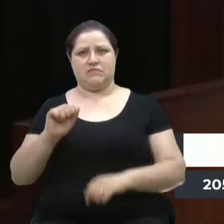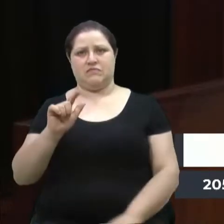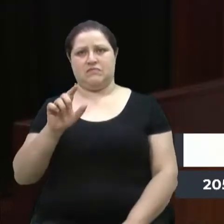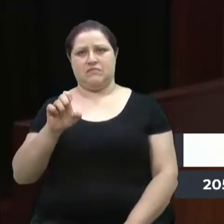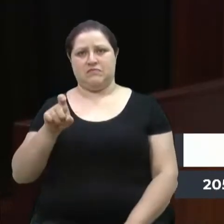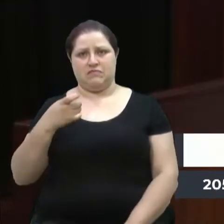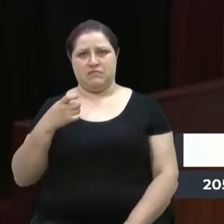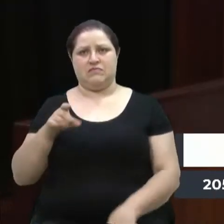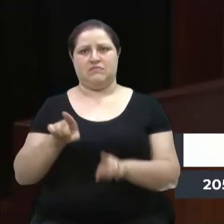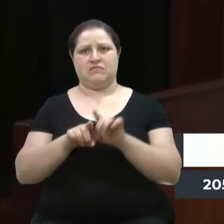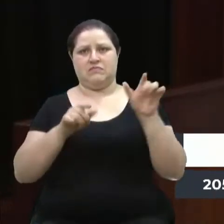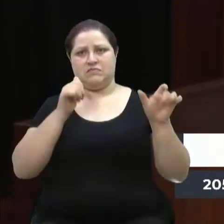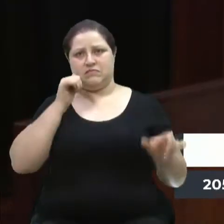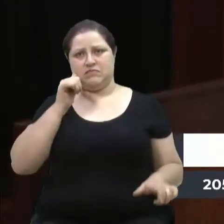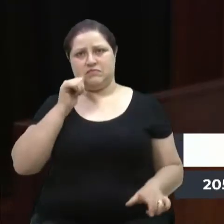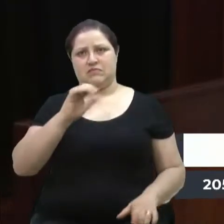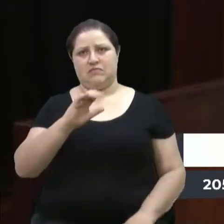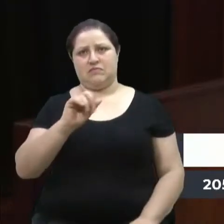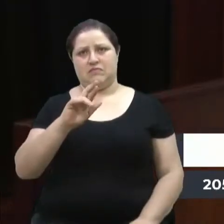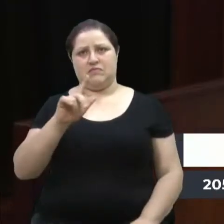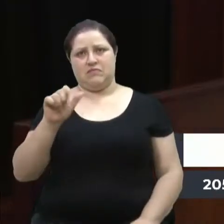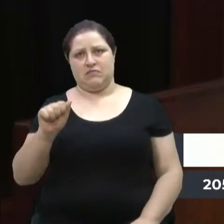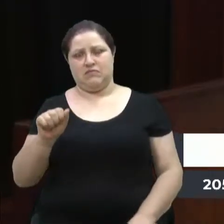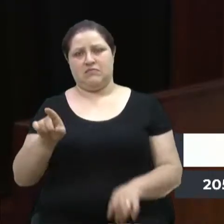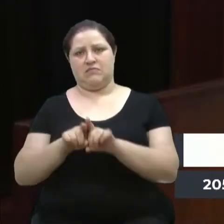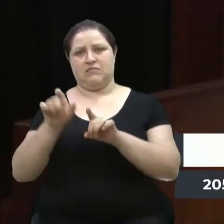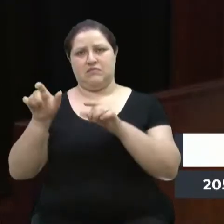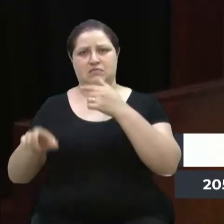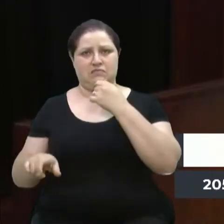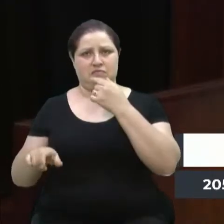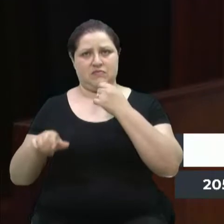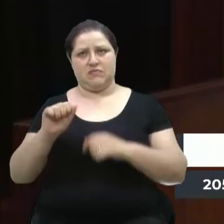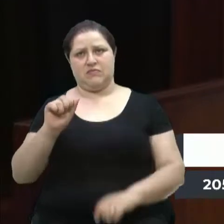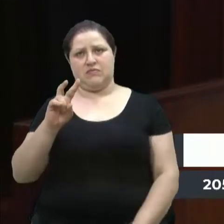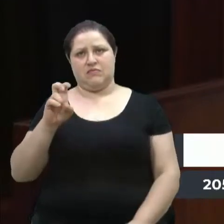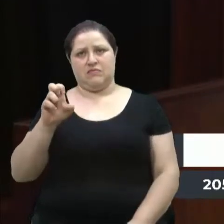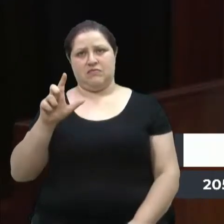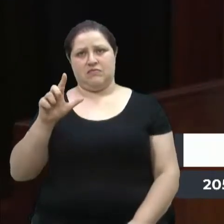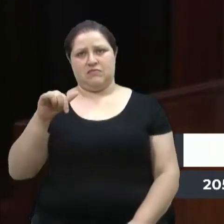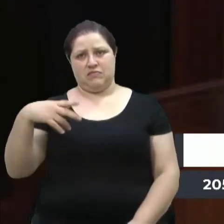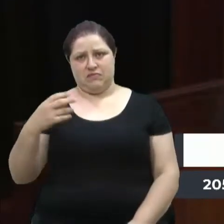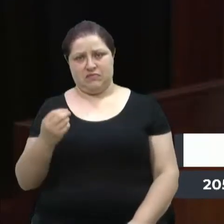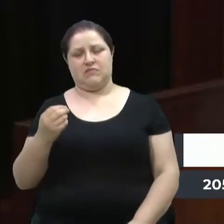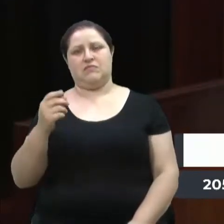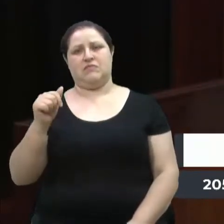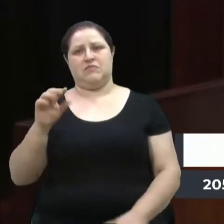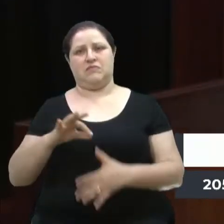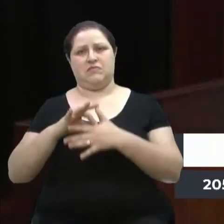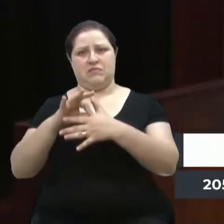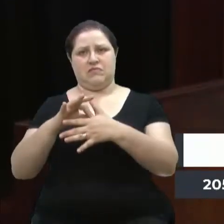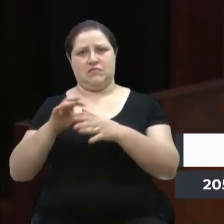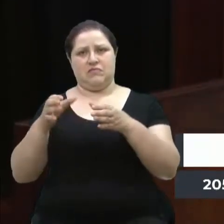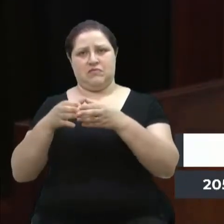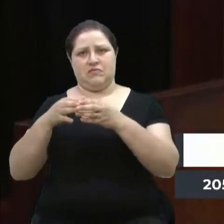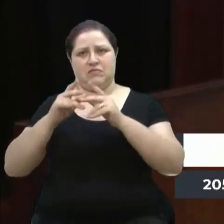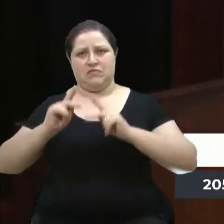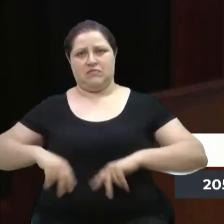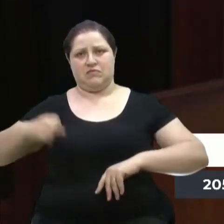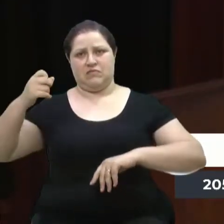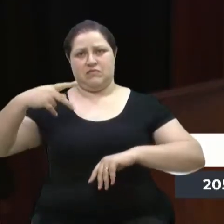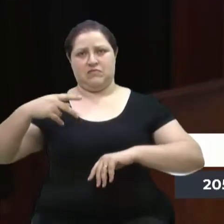Carla Pacheco sabe quando o seu Abrir Dalbosco Líder aí os aposentados só voltar à sala do vereador